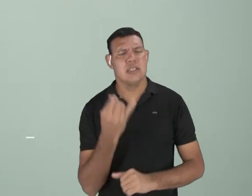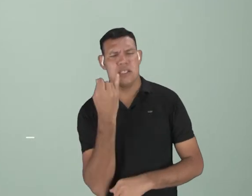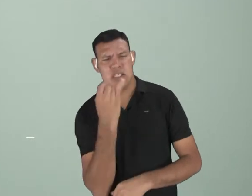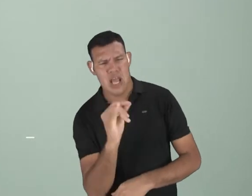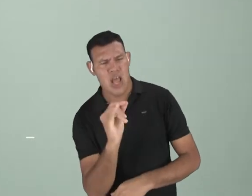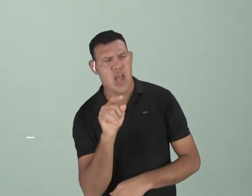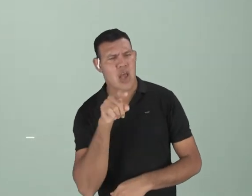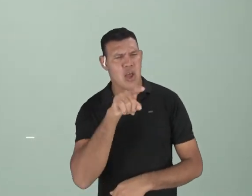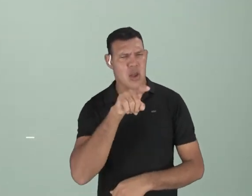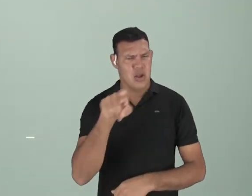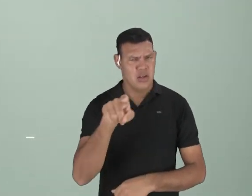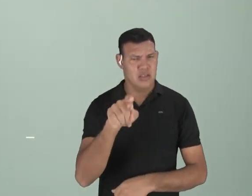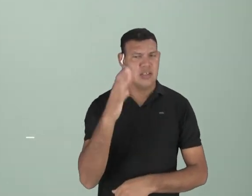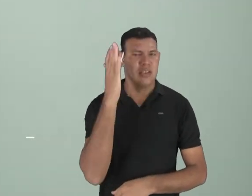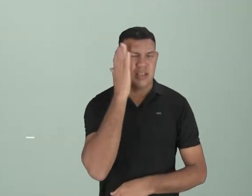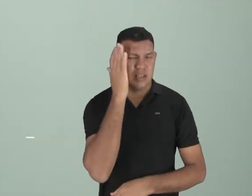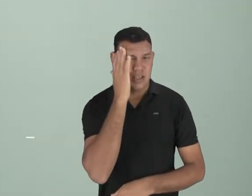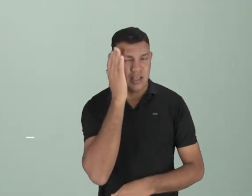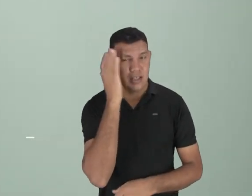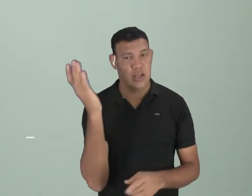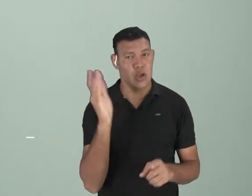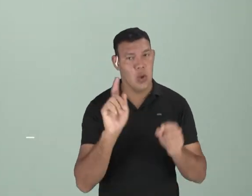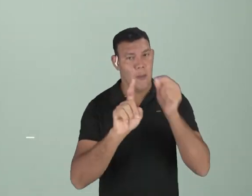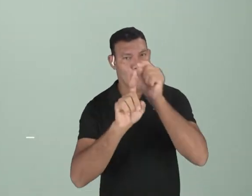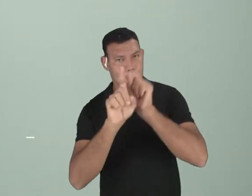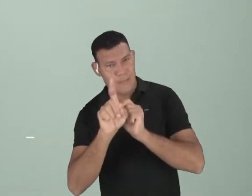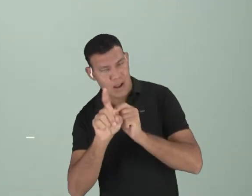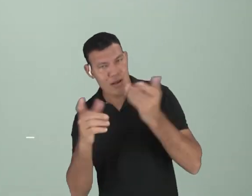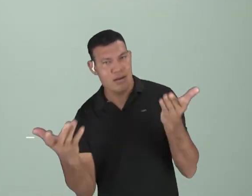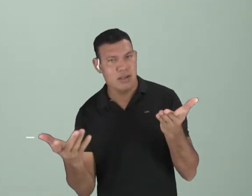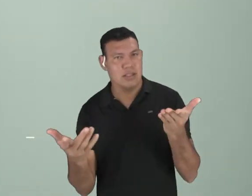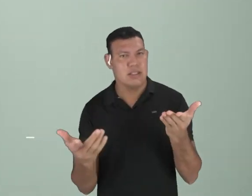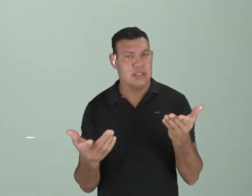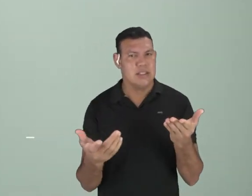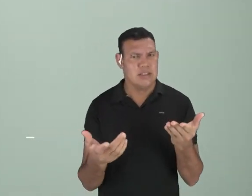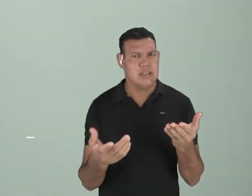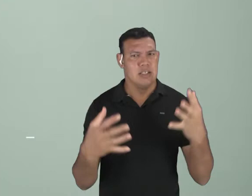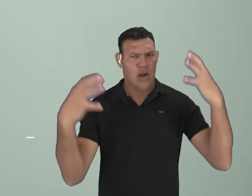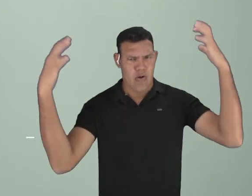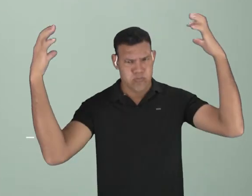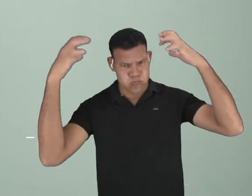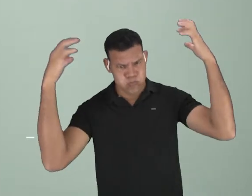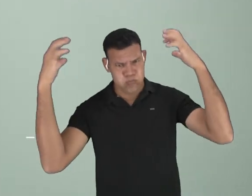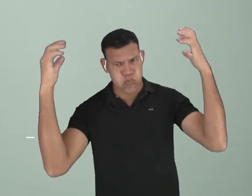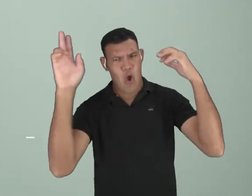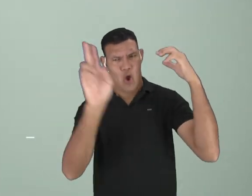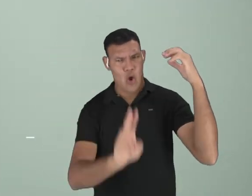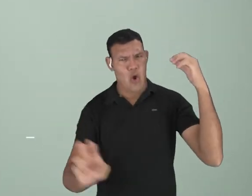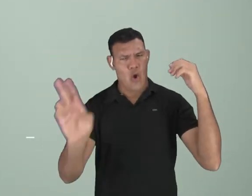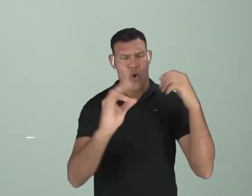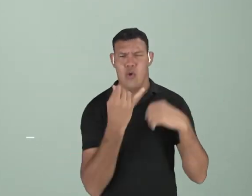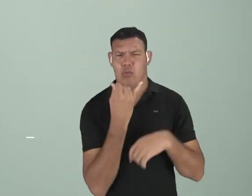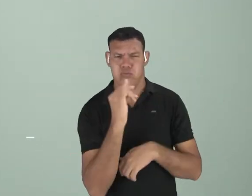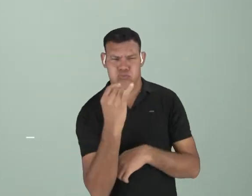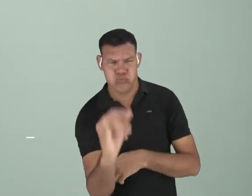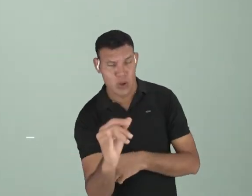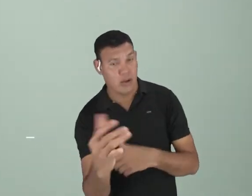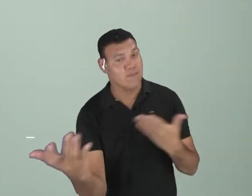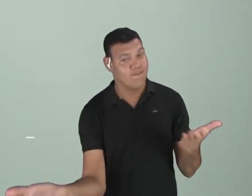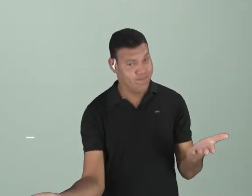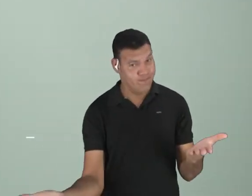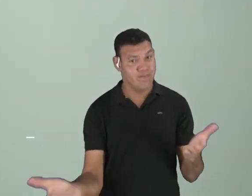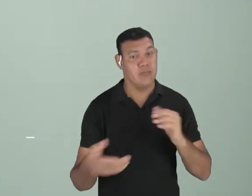consegue usar aquele aparelho menor. Se você vê que o chuveiro, ao longo do mês, ele está consumindo muita energia, né, você está